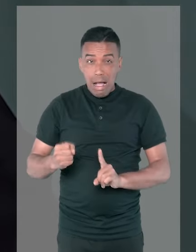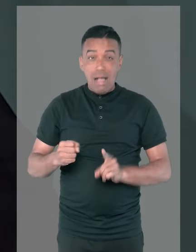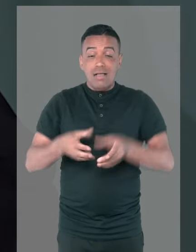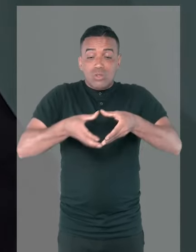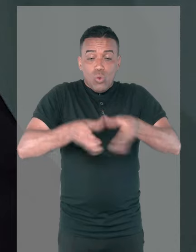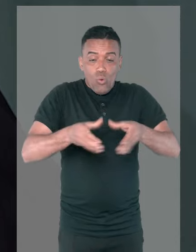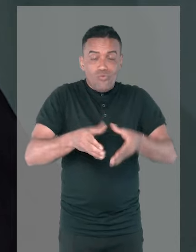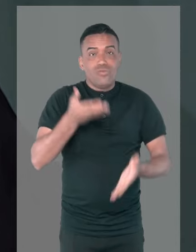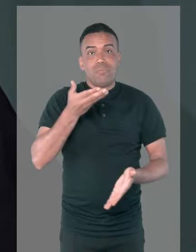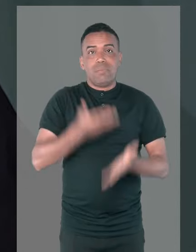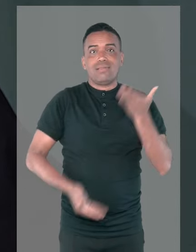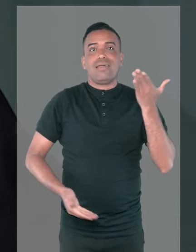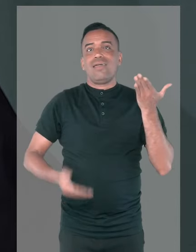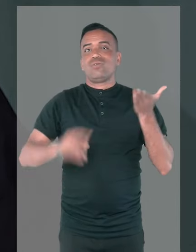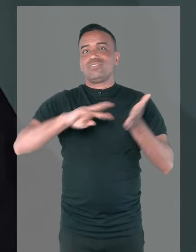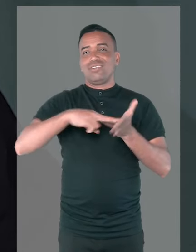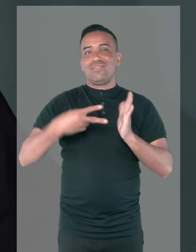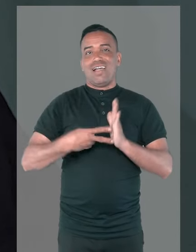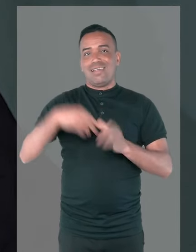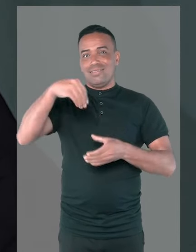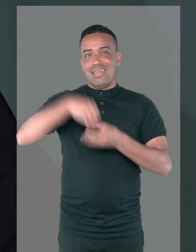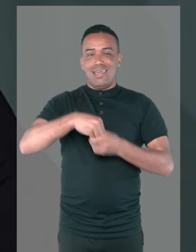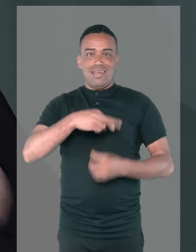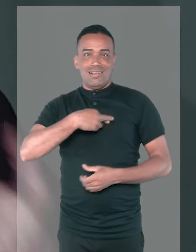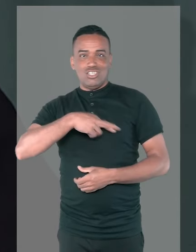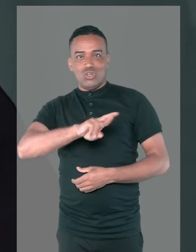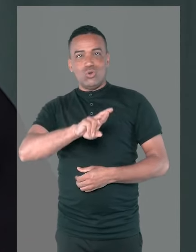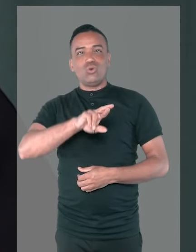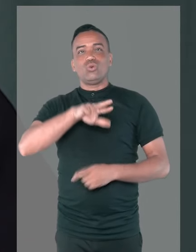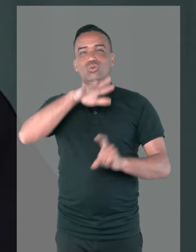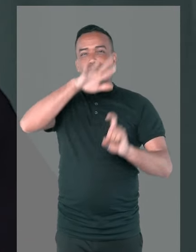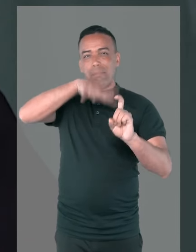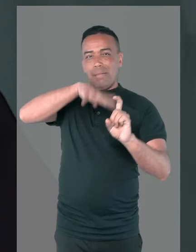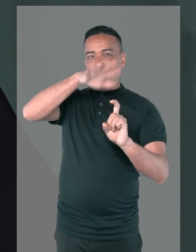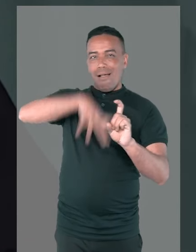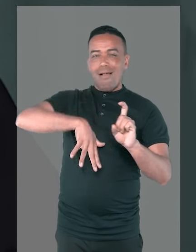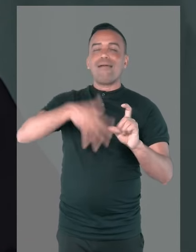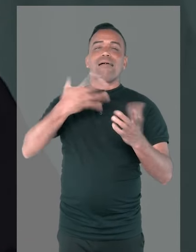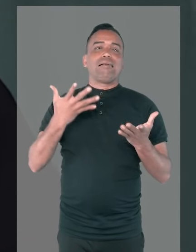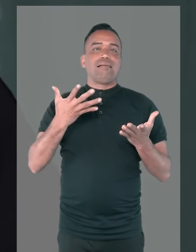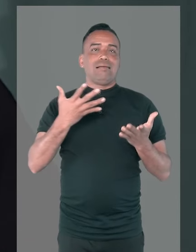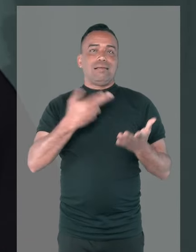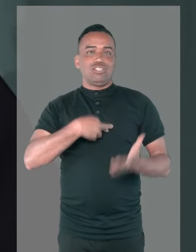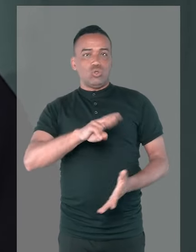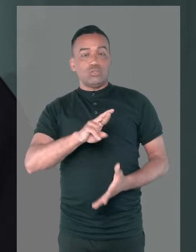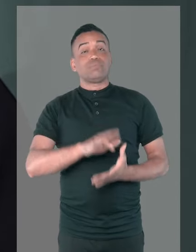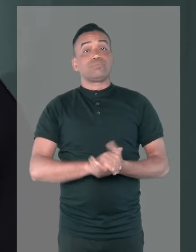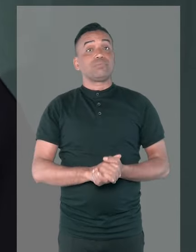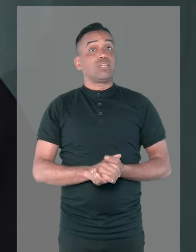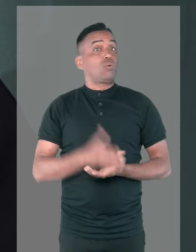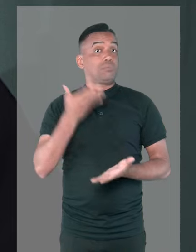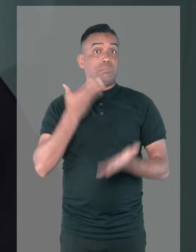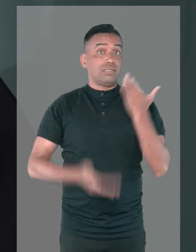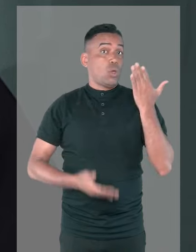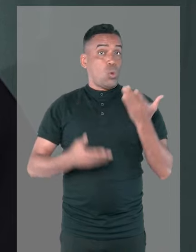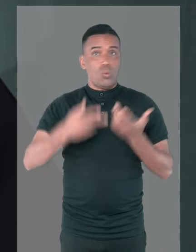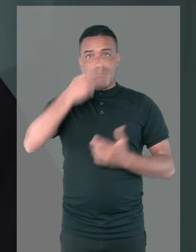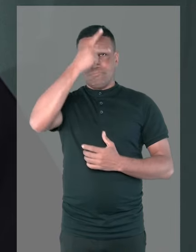animais perdeu seu caráter religioso, ritualístico na vida das pessoas. Hoje as pessoas